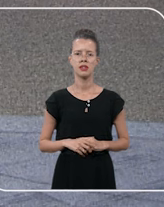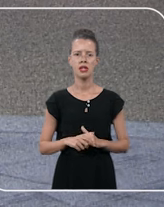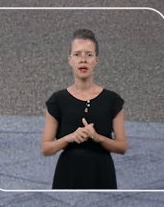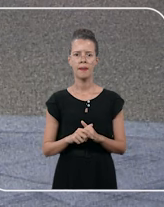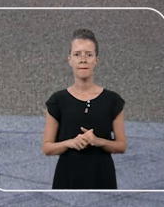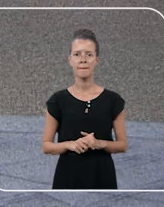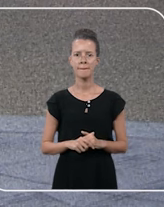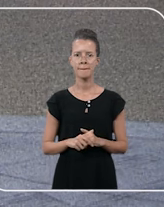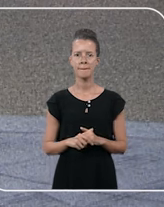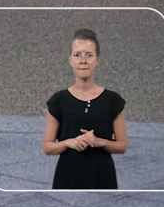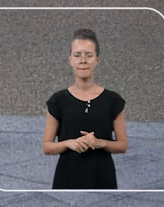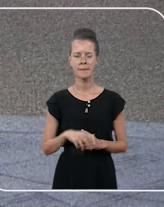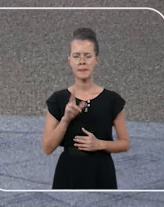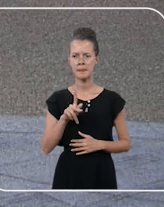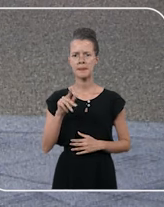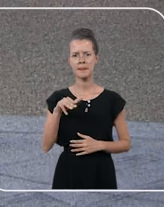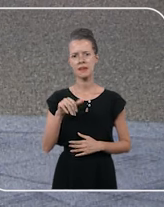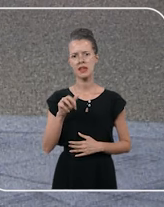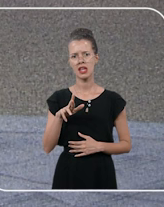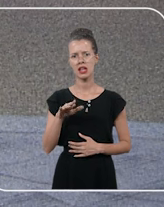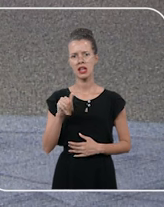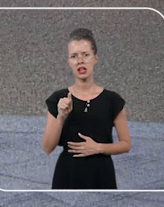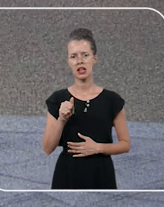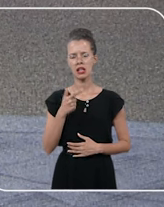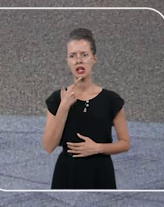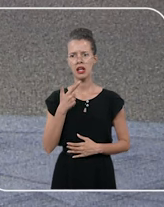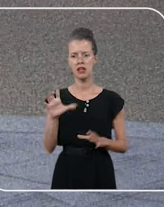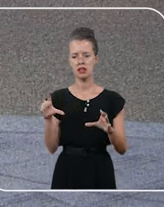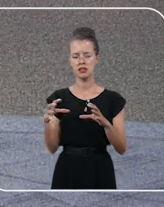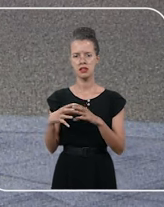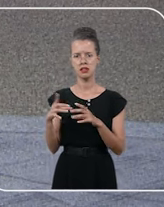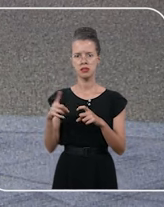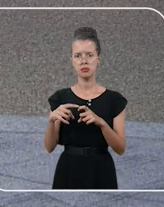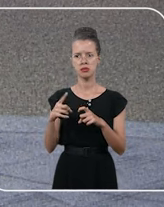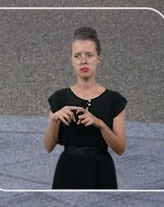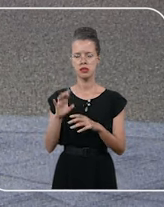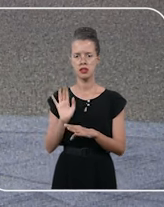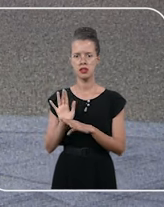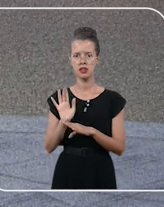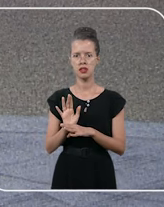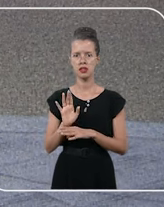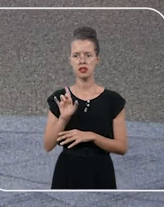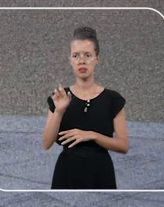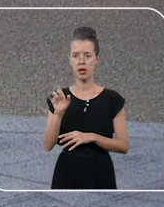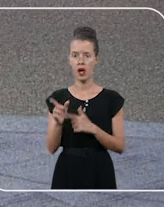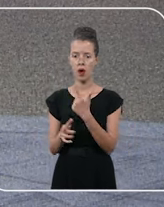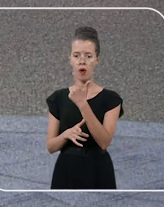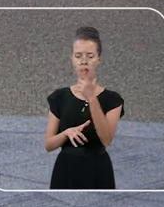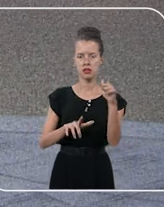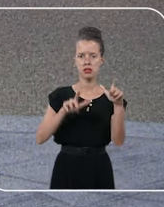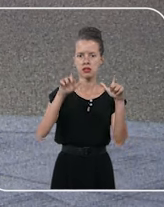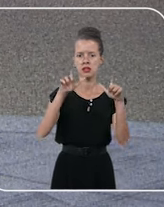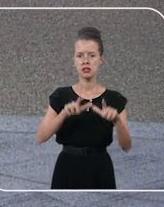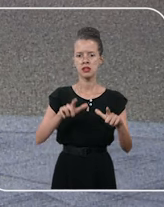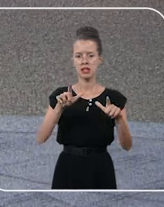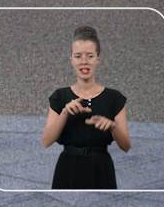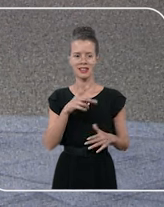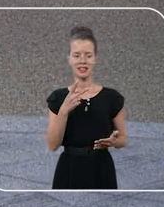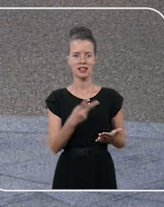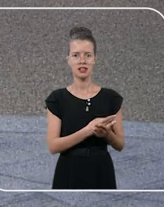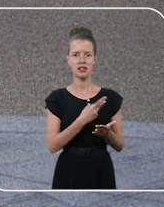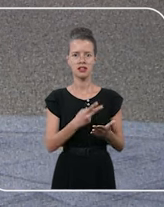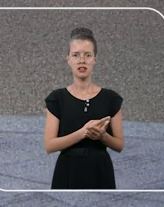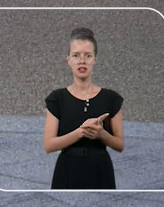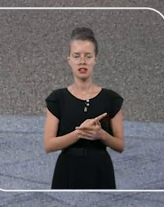Professora Nathalie, se houver erro cometido por equipe médica não integrante do hospital no qual determinado procedimento ele foi realizado,